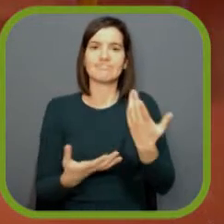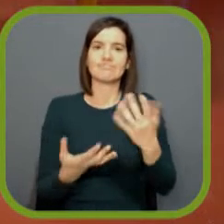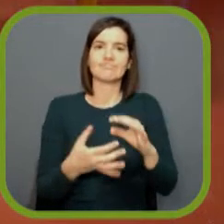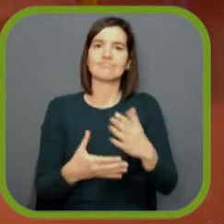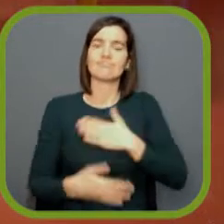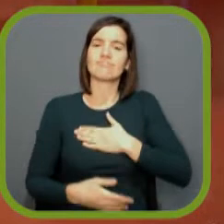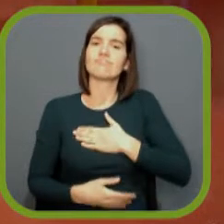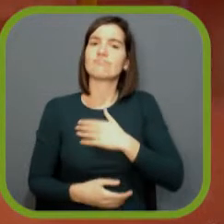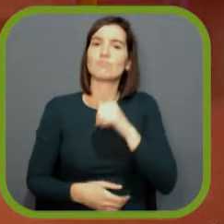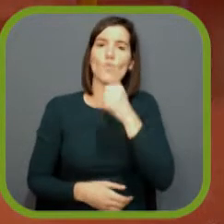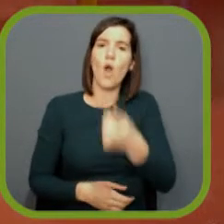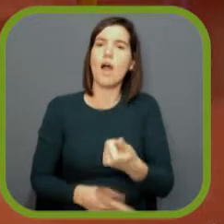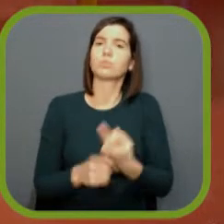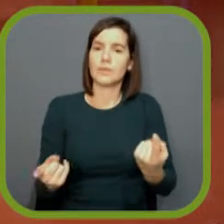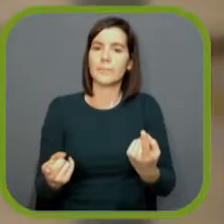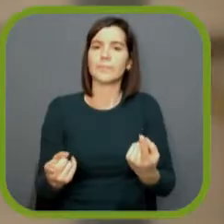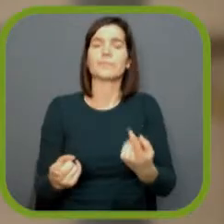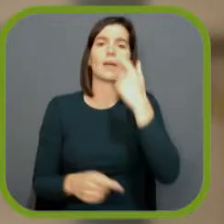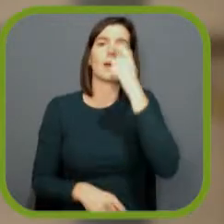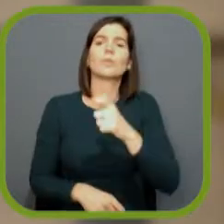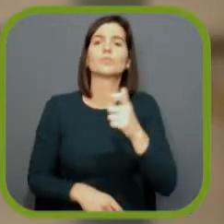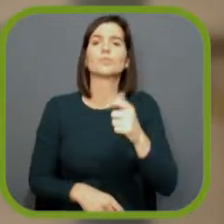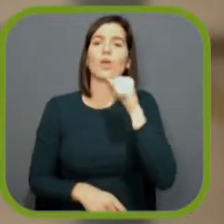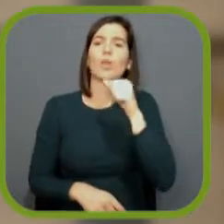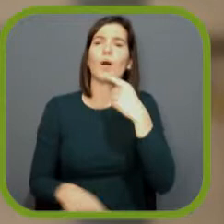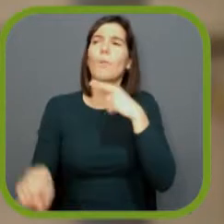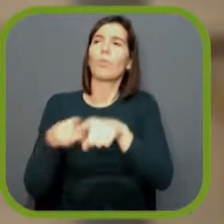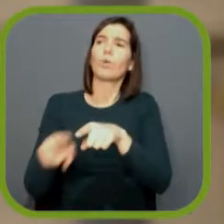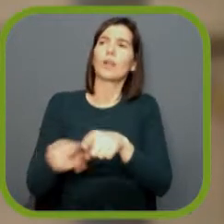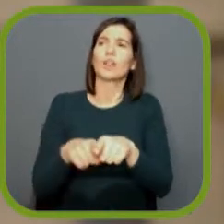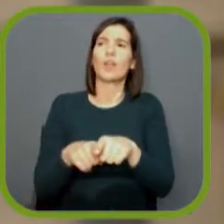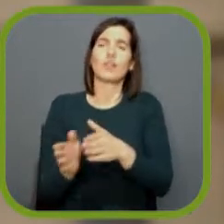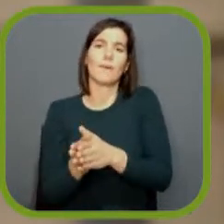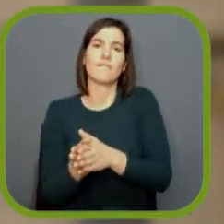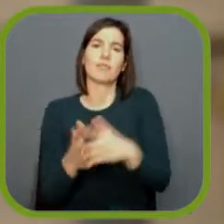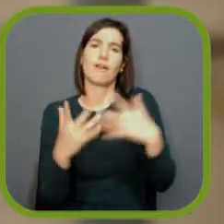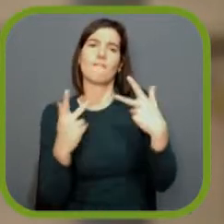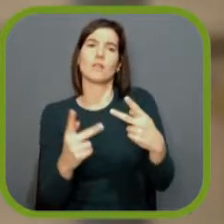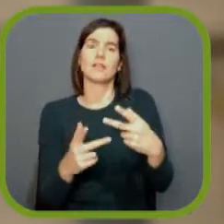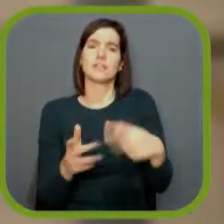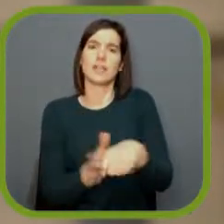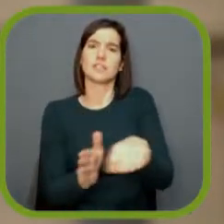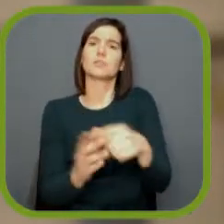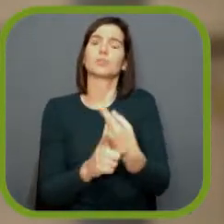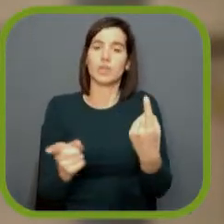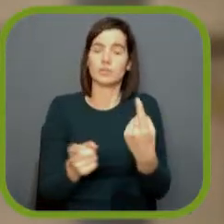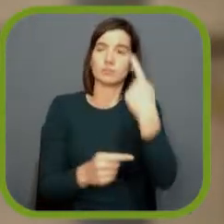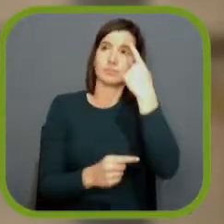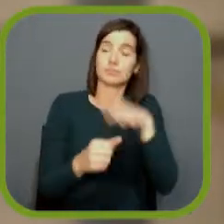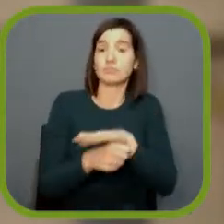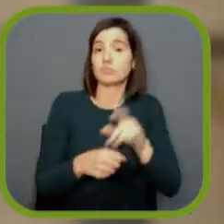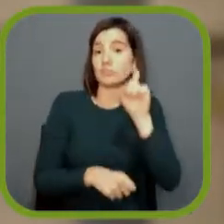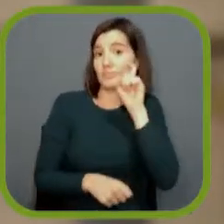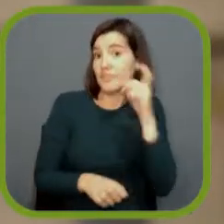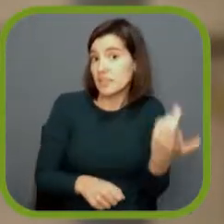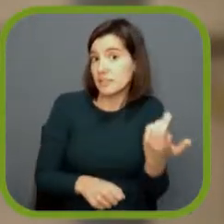era esta ideia de inimizade? O que é que motiva alguém a utilizar a violência em termos políticos? Depois, a partir daí, fui entrando pelas áreas de